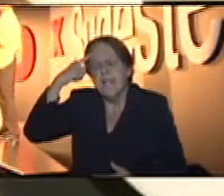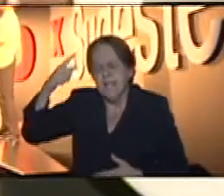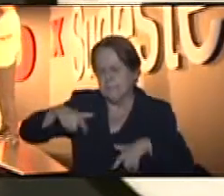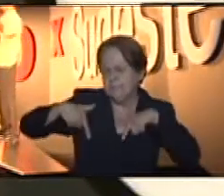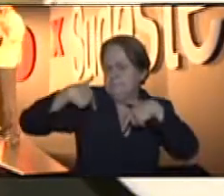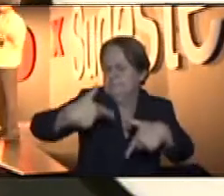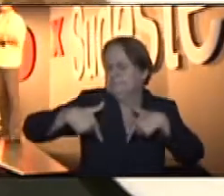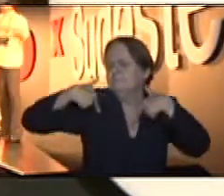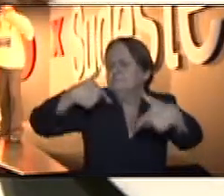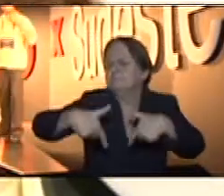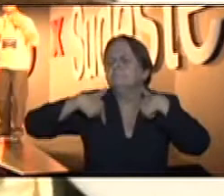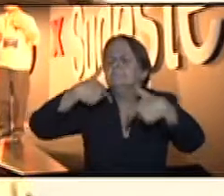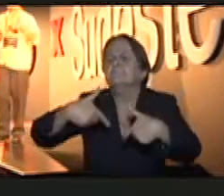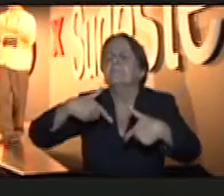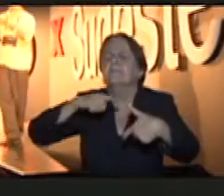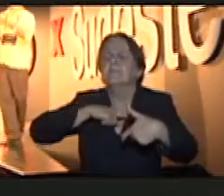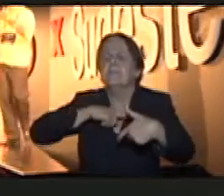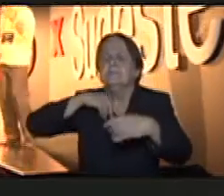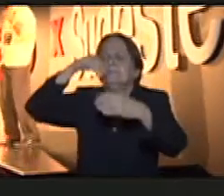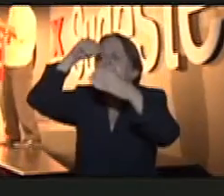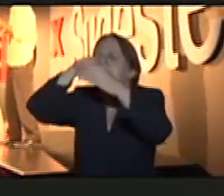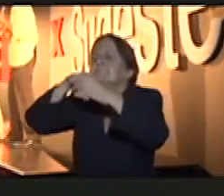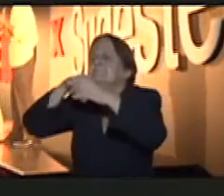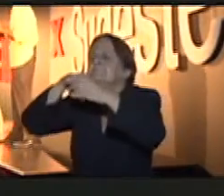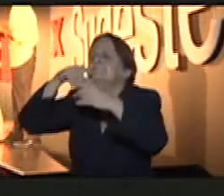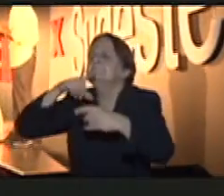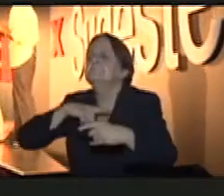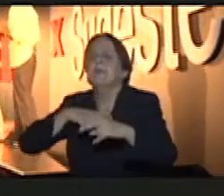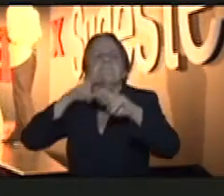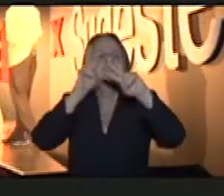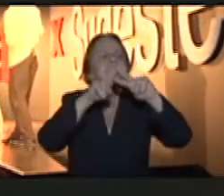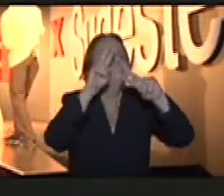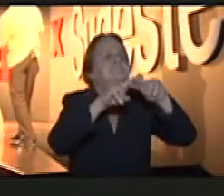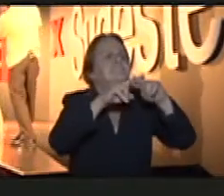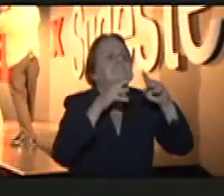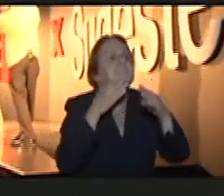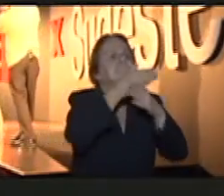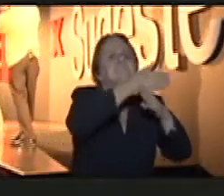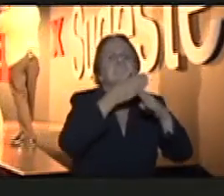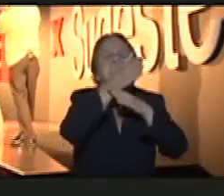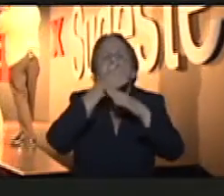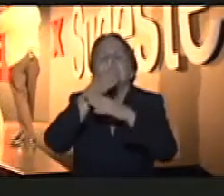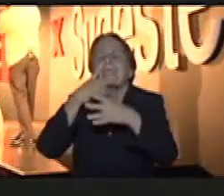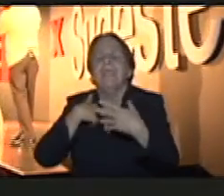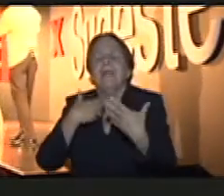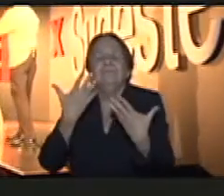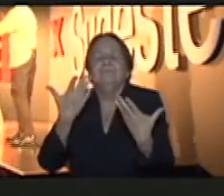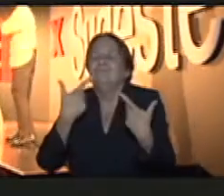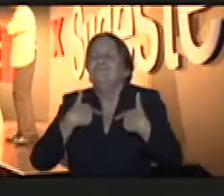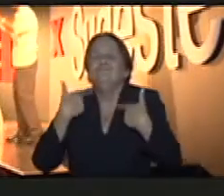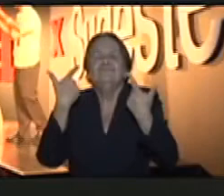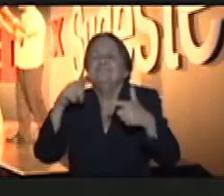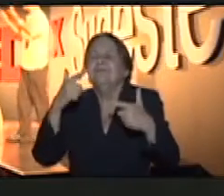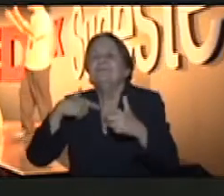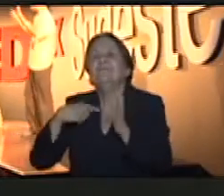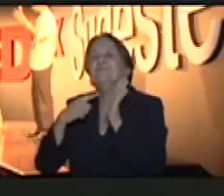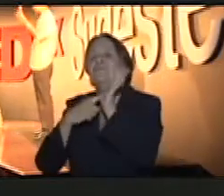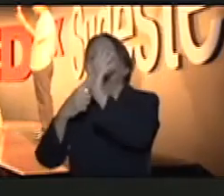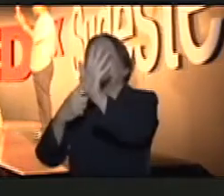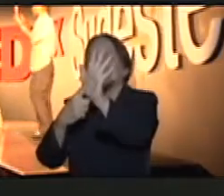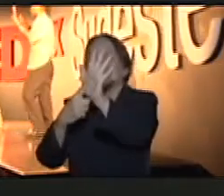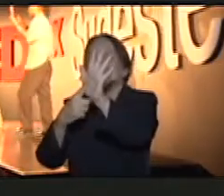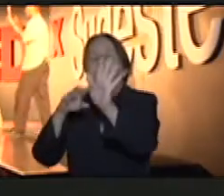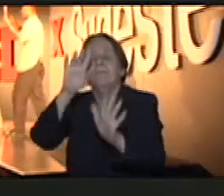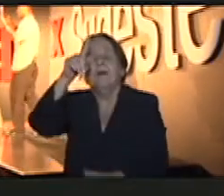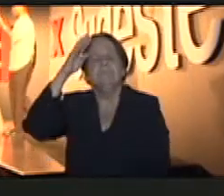tem entrado dentro dos porões das unidades prisionais e eu queria ter uma imagem que não tenho ali mas vocês podem comigo